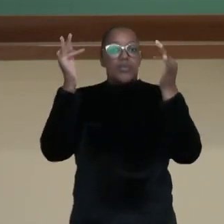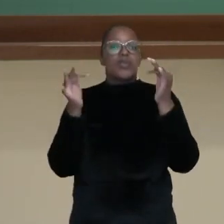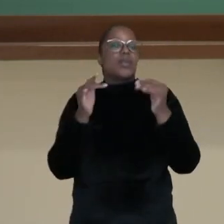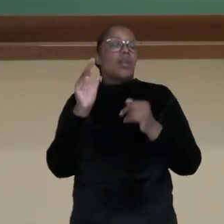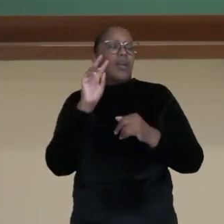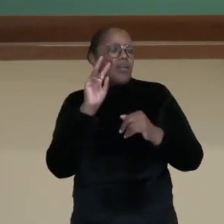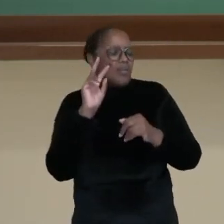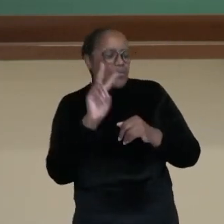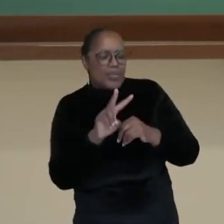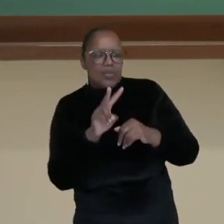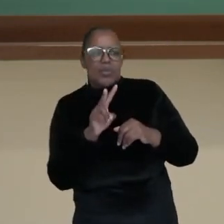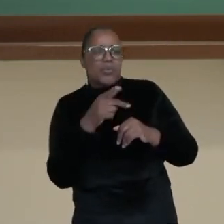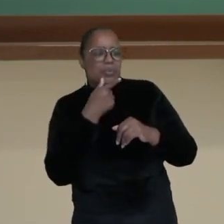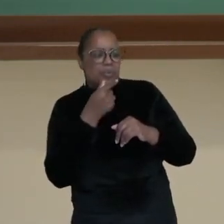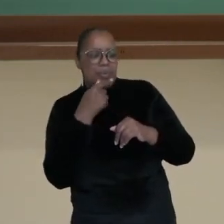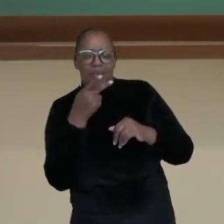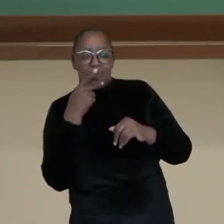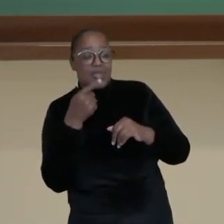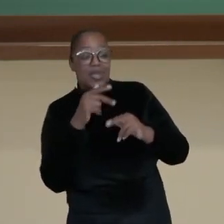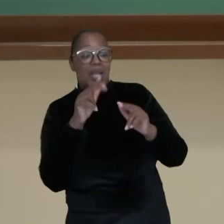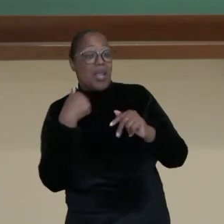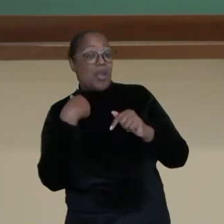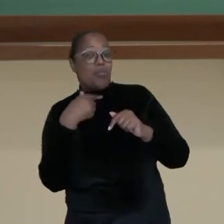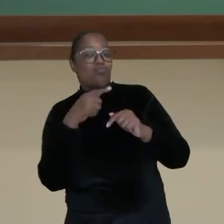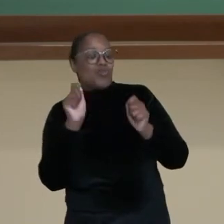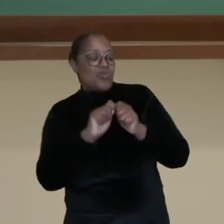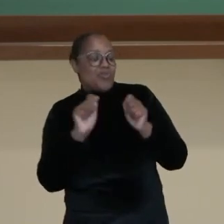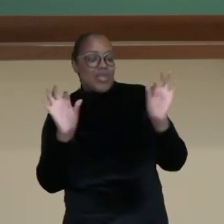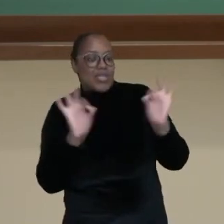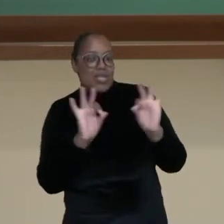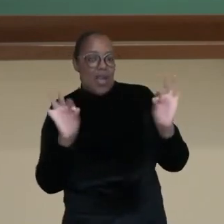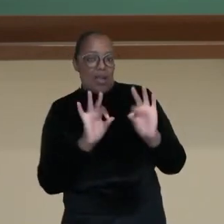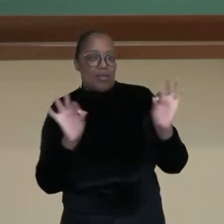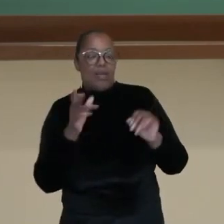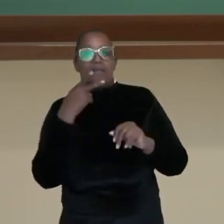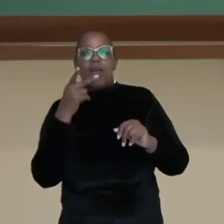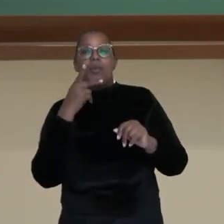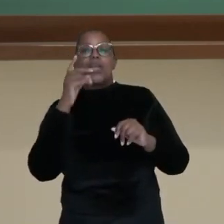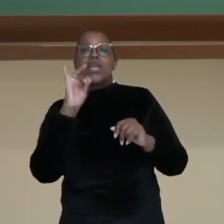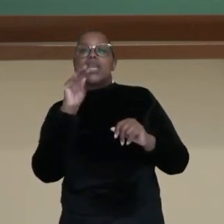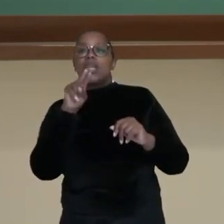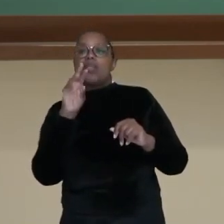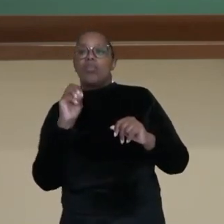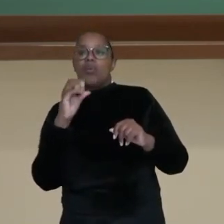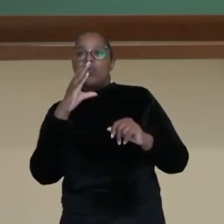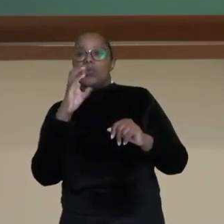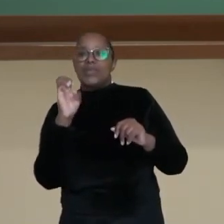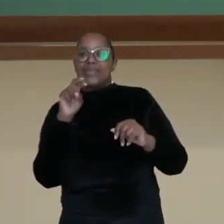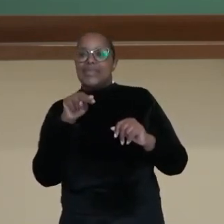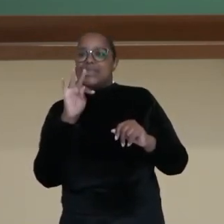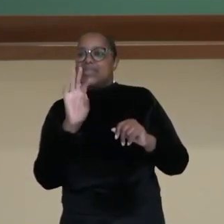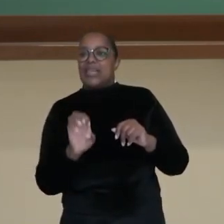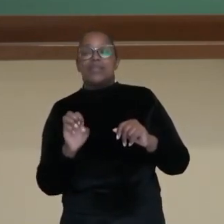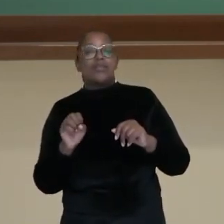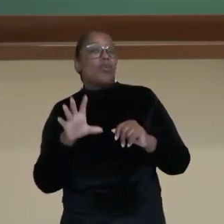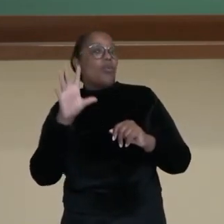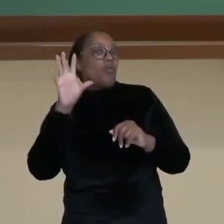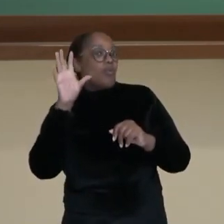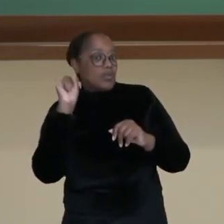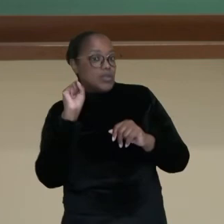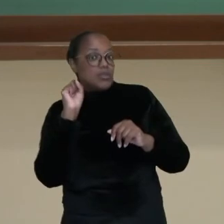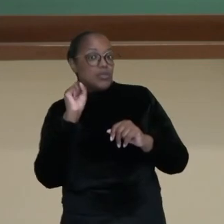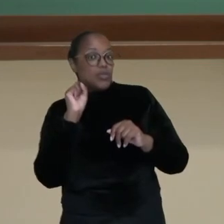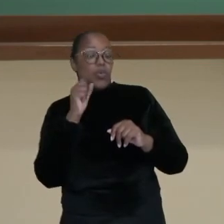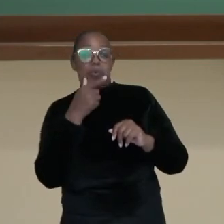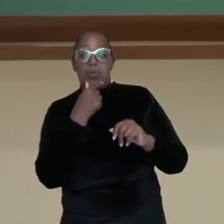dizendo assim: não, eu sou inocente. E falando e entendendo, né, ouvindo os seus crimes com uma maneira como se fosse banal, né?